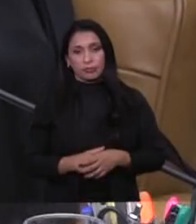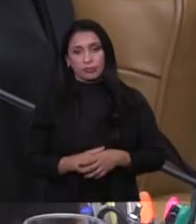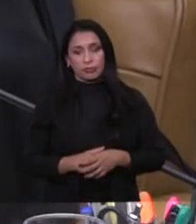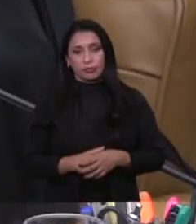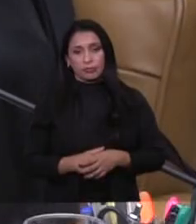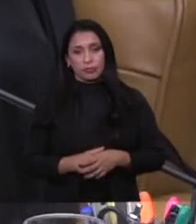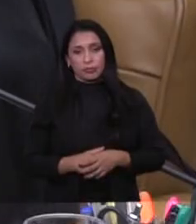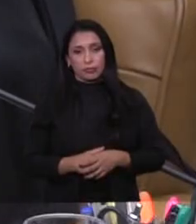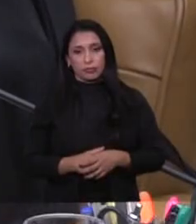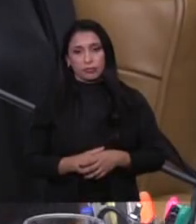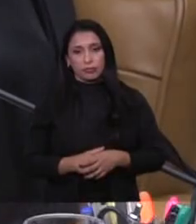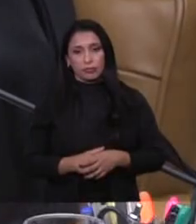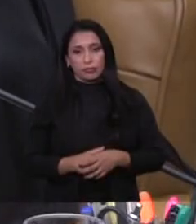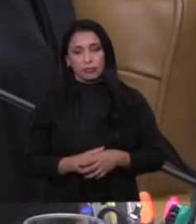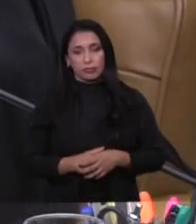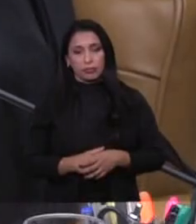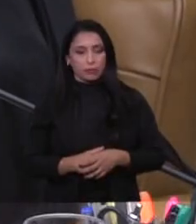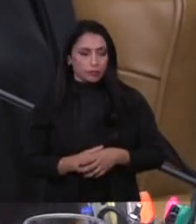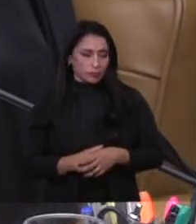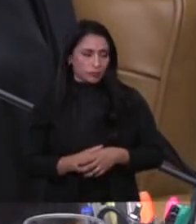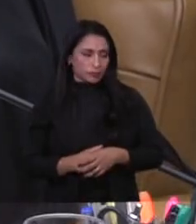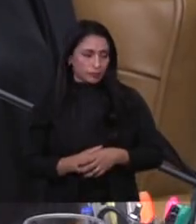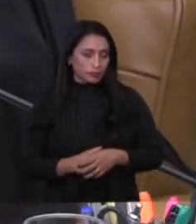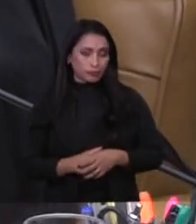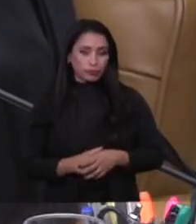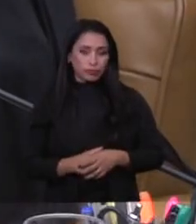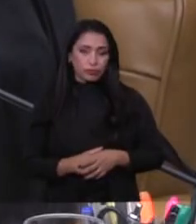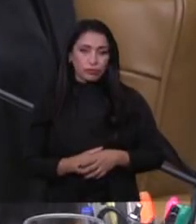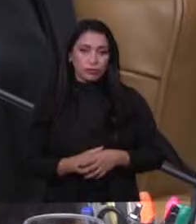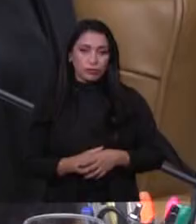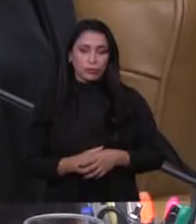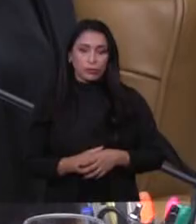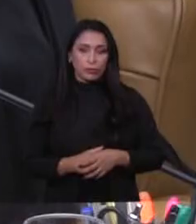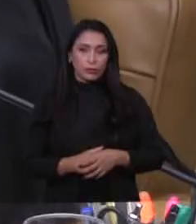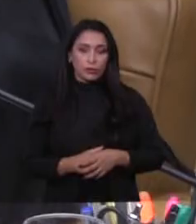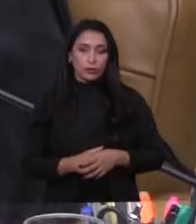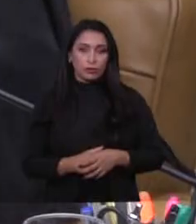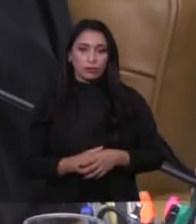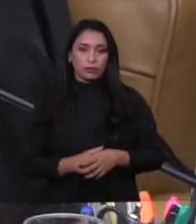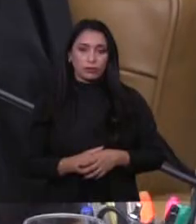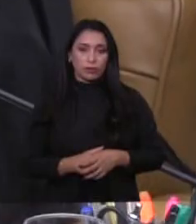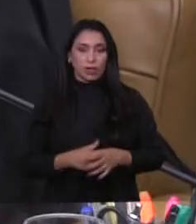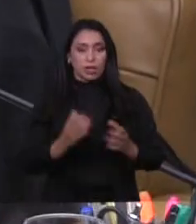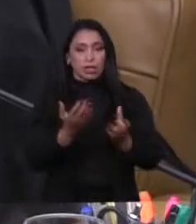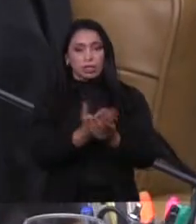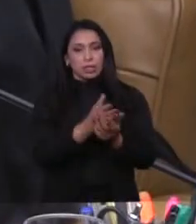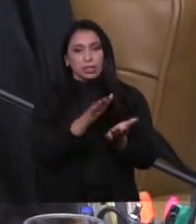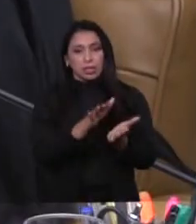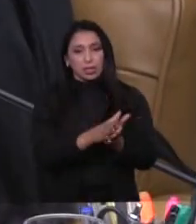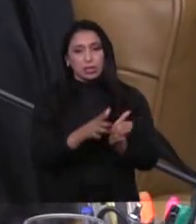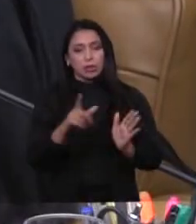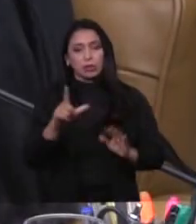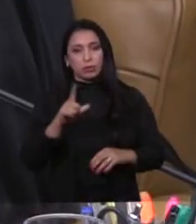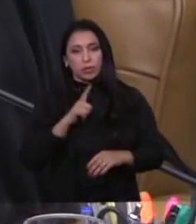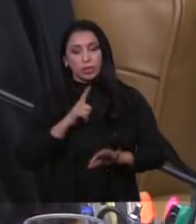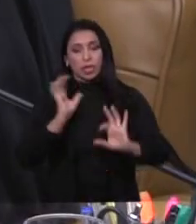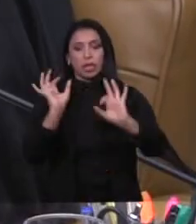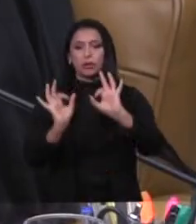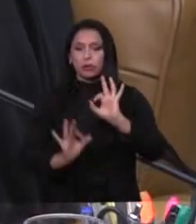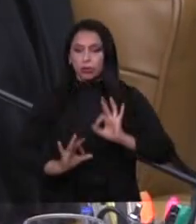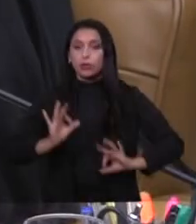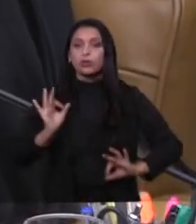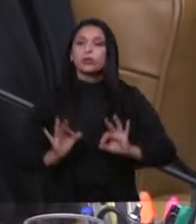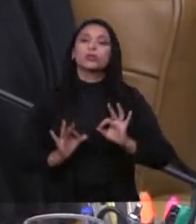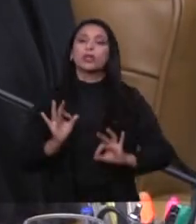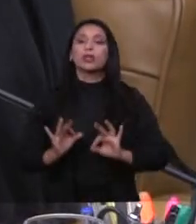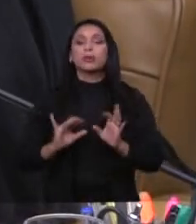Público Federal contra Aécio Lúcio Costa, encerrada em instrução, quem vota é o excelentíssimo senhor ministro. Chegado ao momento do presente julgamento, é